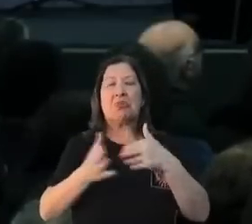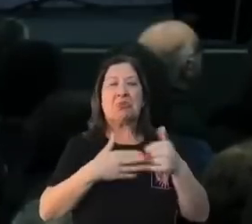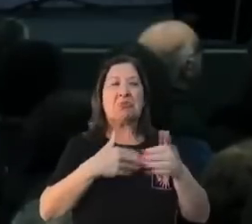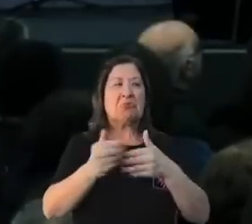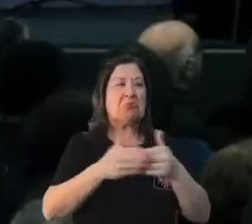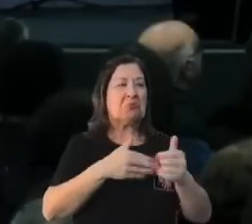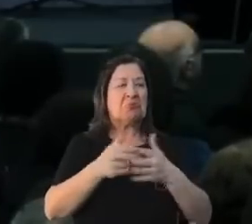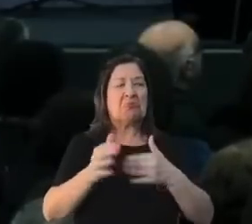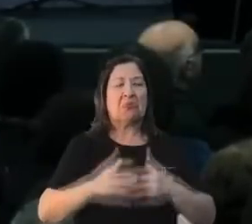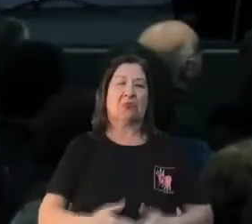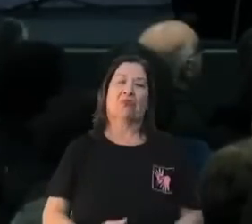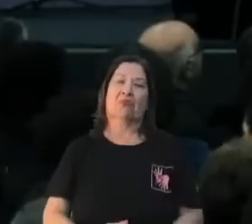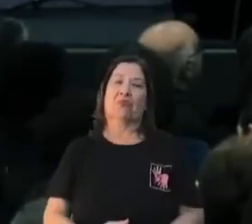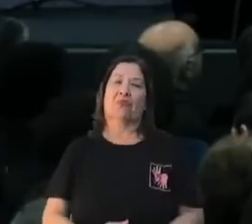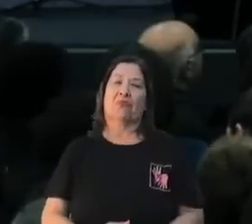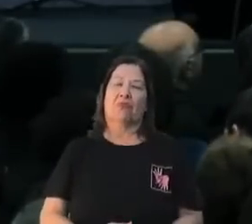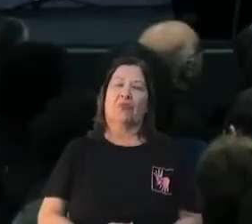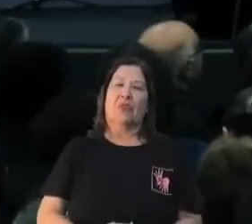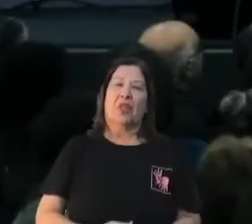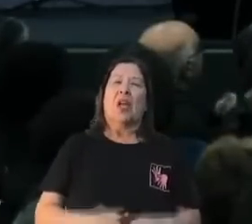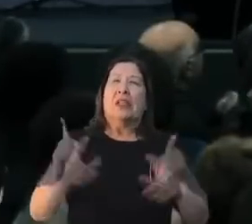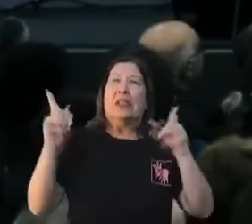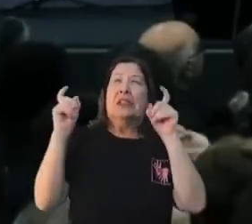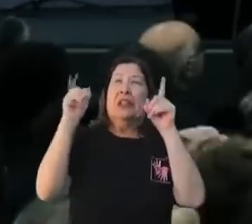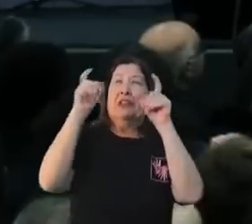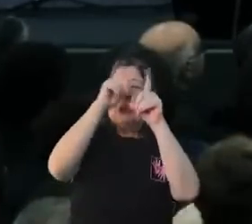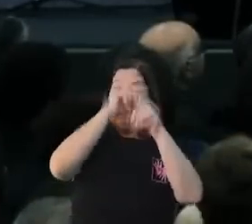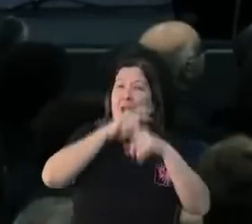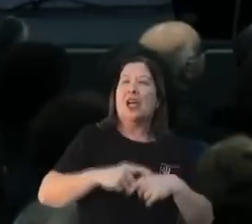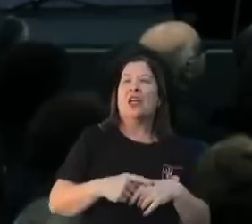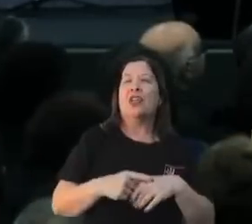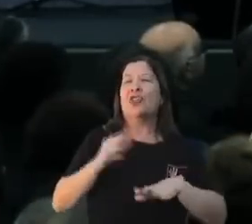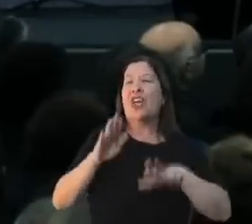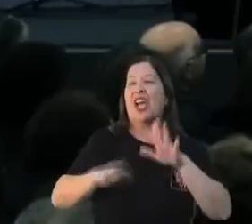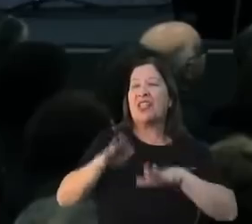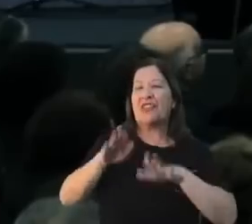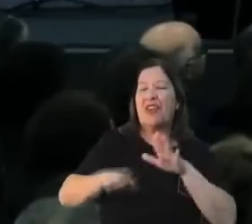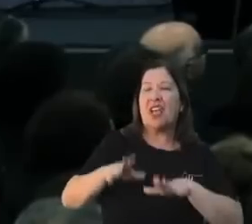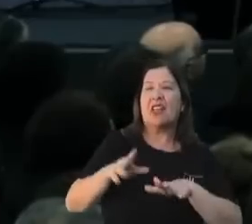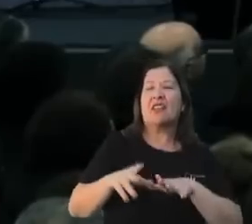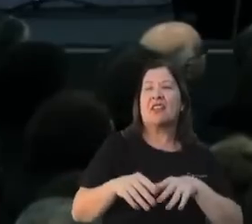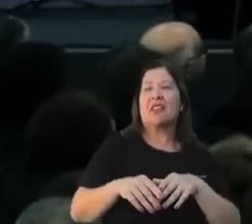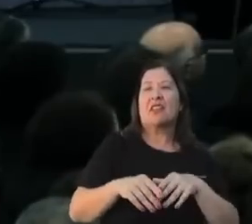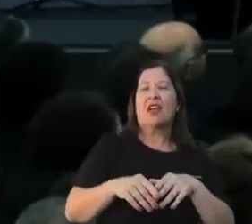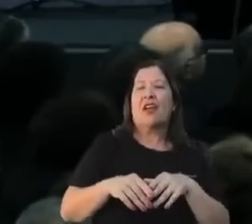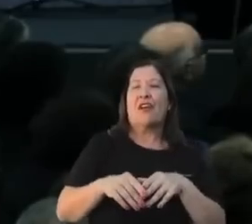se tem Corinthians e Palmeiras precisa ir a São Paulo.